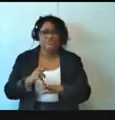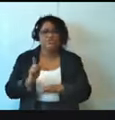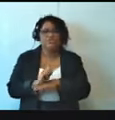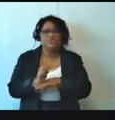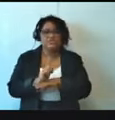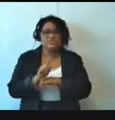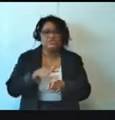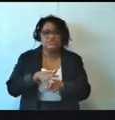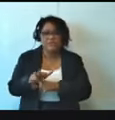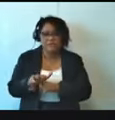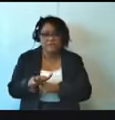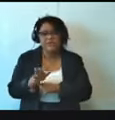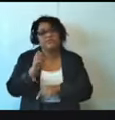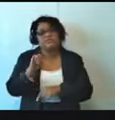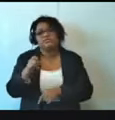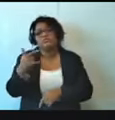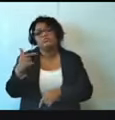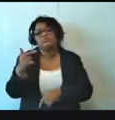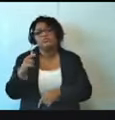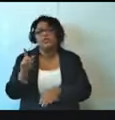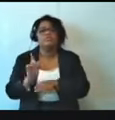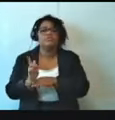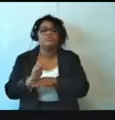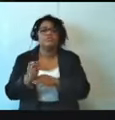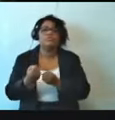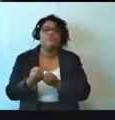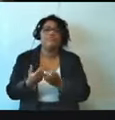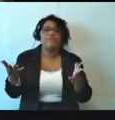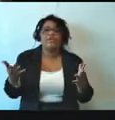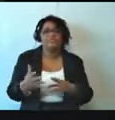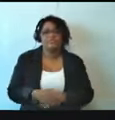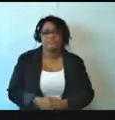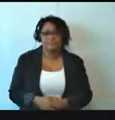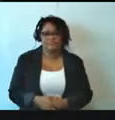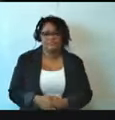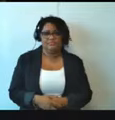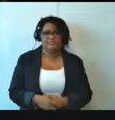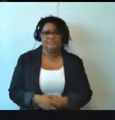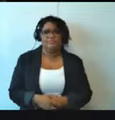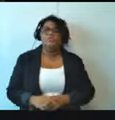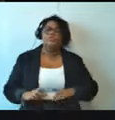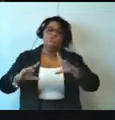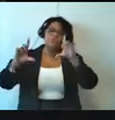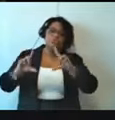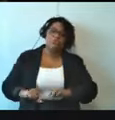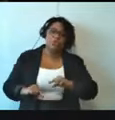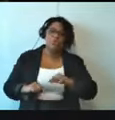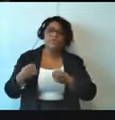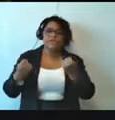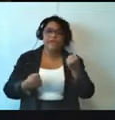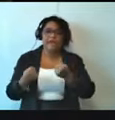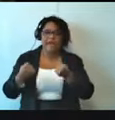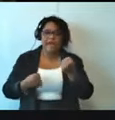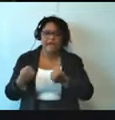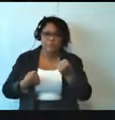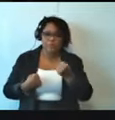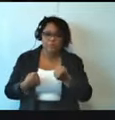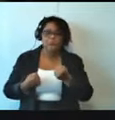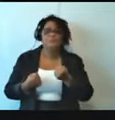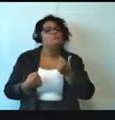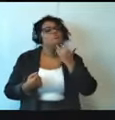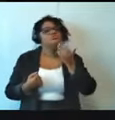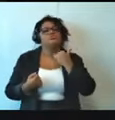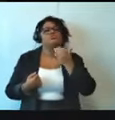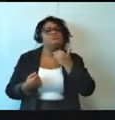da oferta. Então não adianta você querer diminuir carro na rua, se você não oferecer para